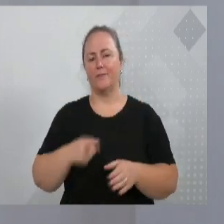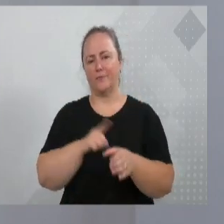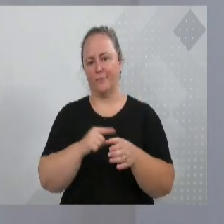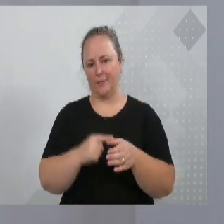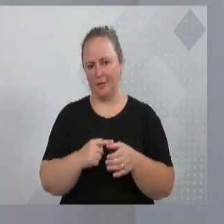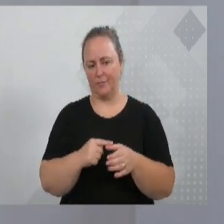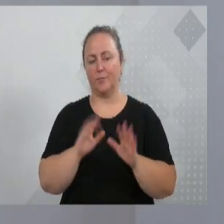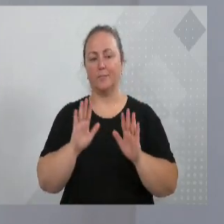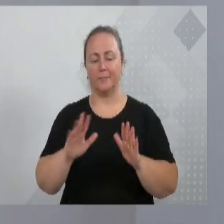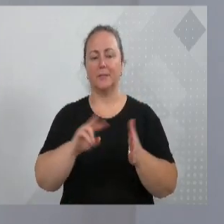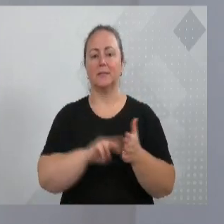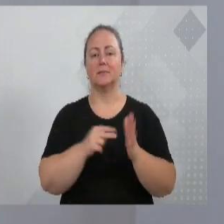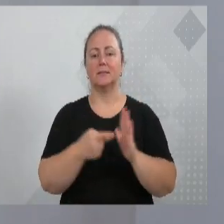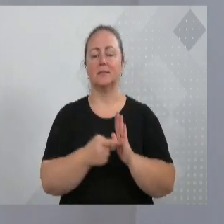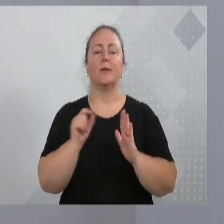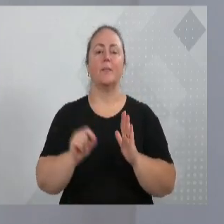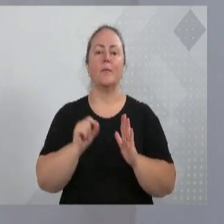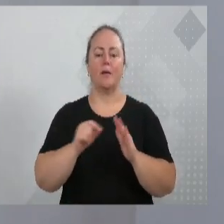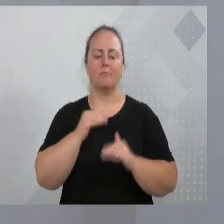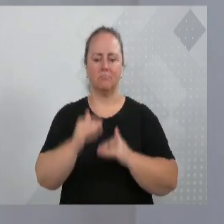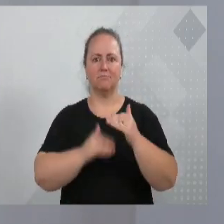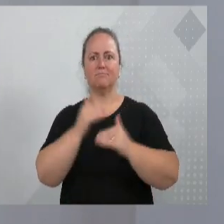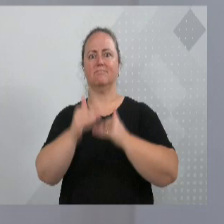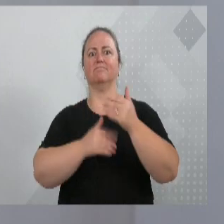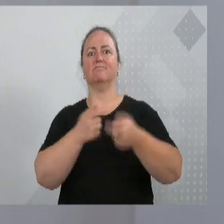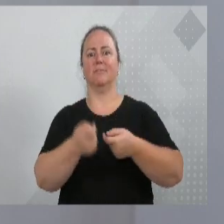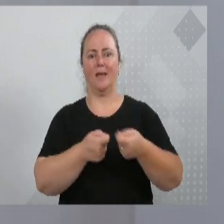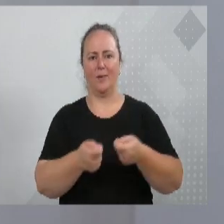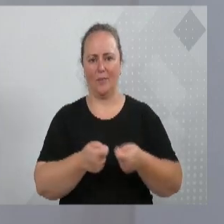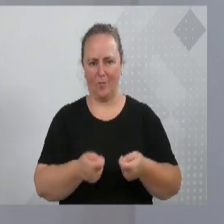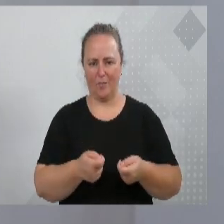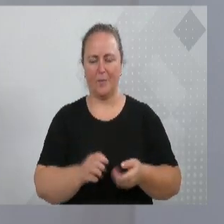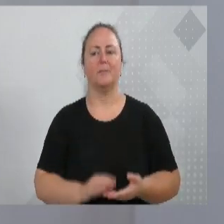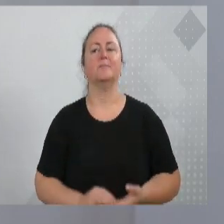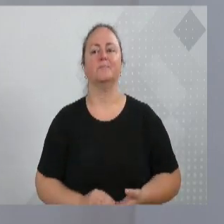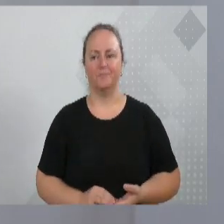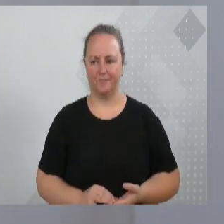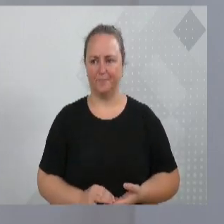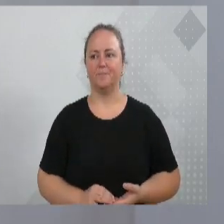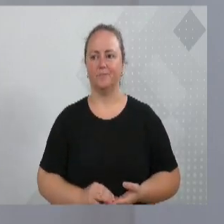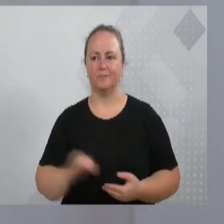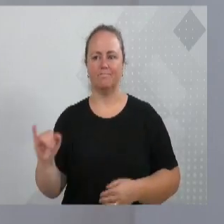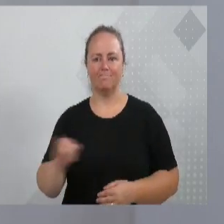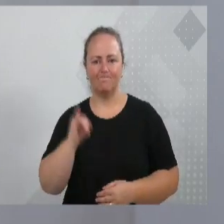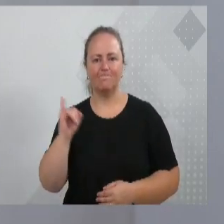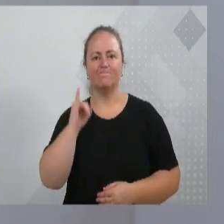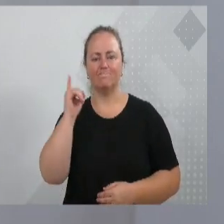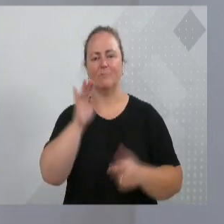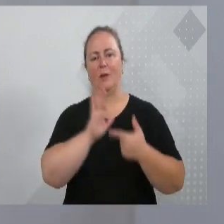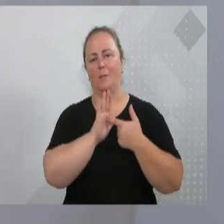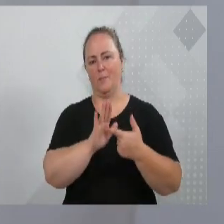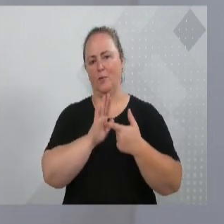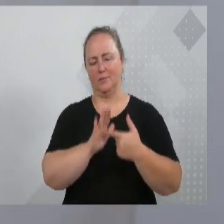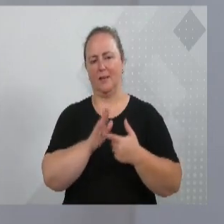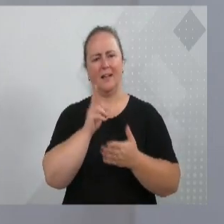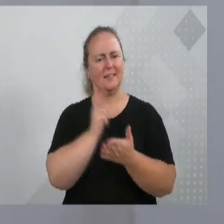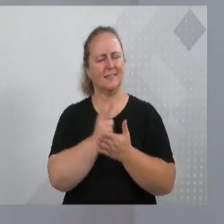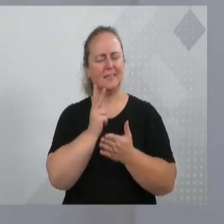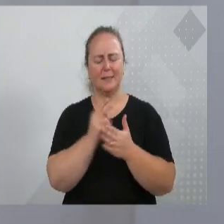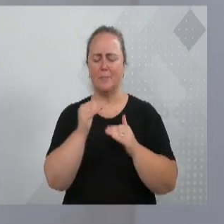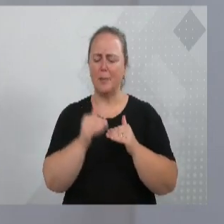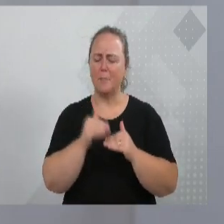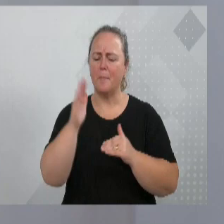traduzindo né desenvolvimento econômico então é muito importante da visibilidade à nossa cidade levar cada vez mais